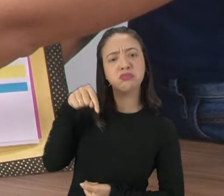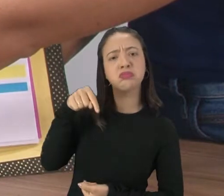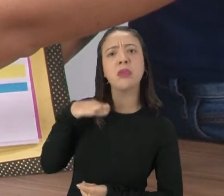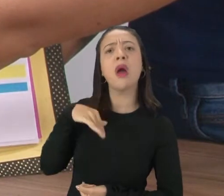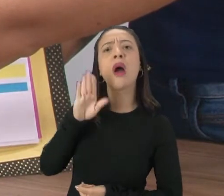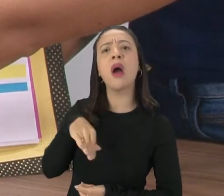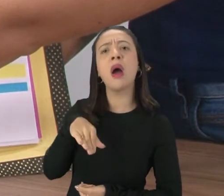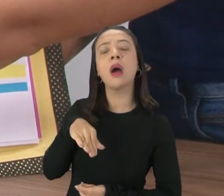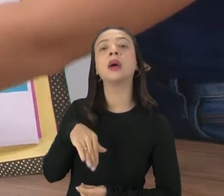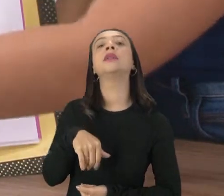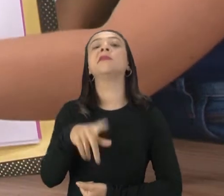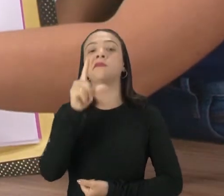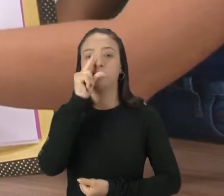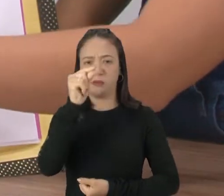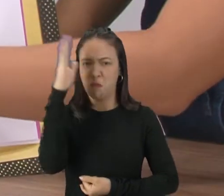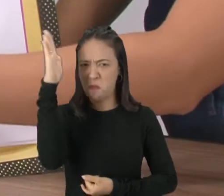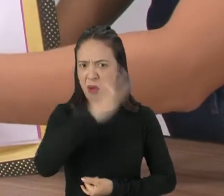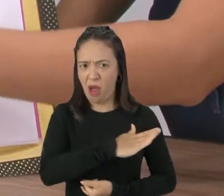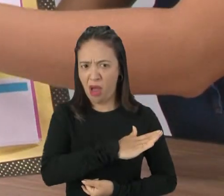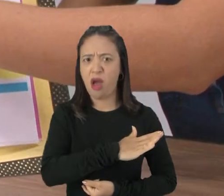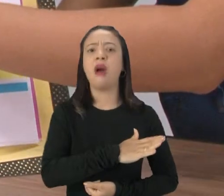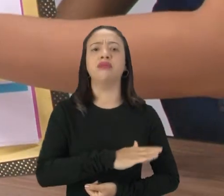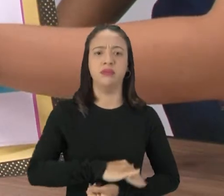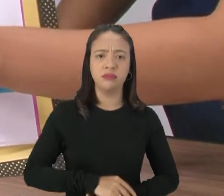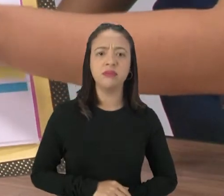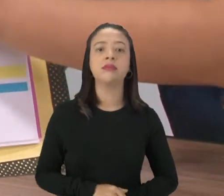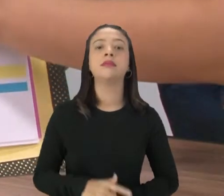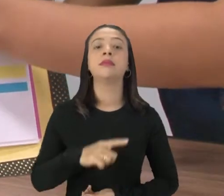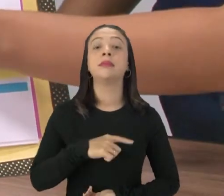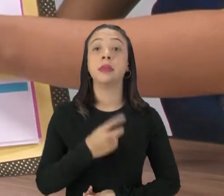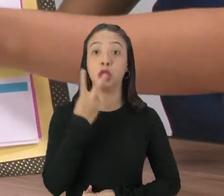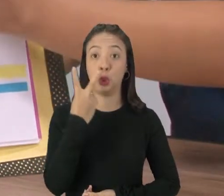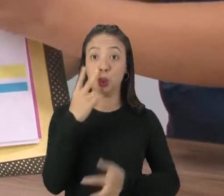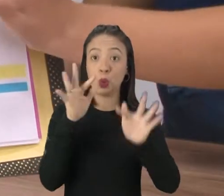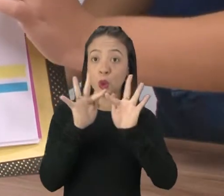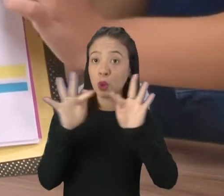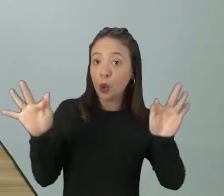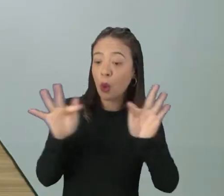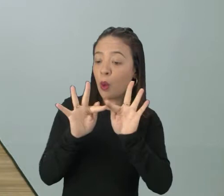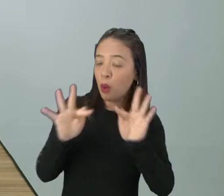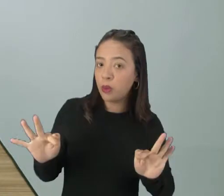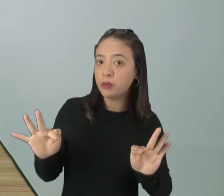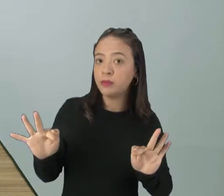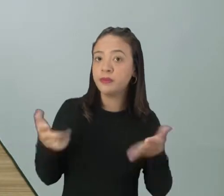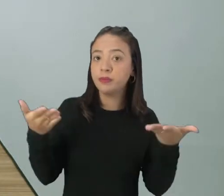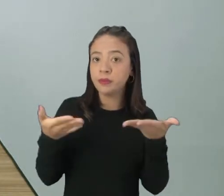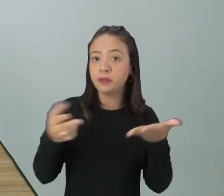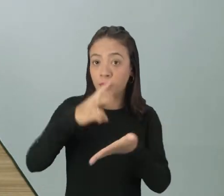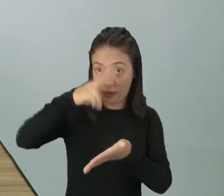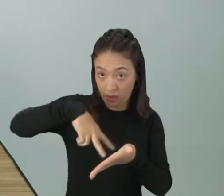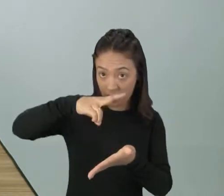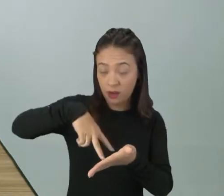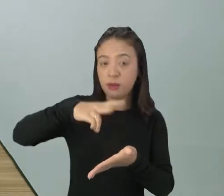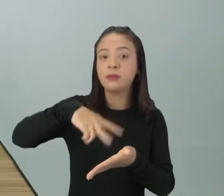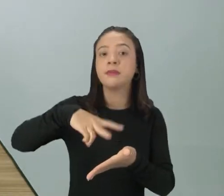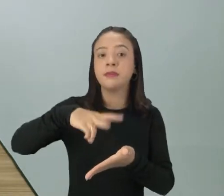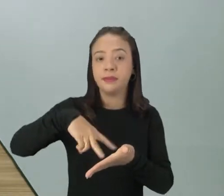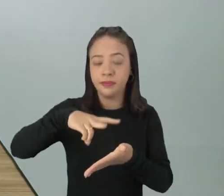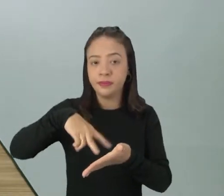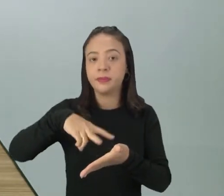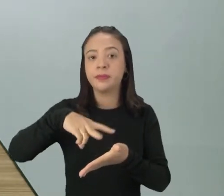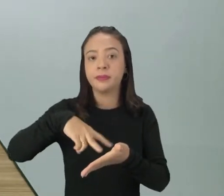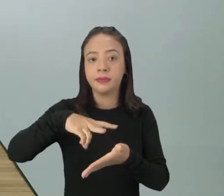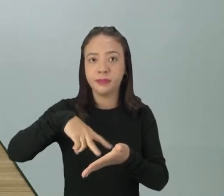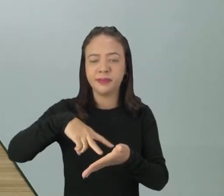é a bruxa má. Temos duas frases aqui. Nós vamos ler essas